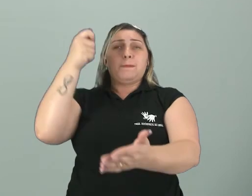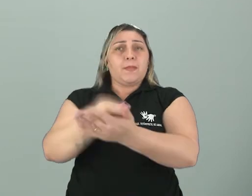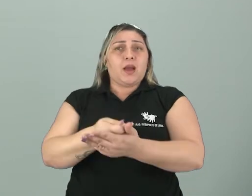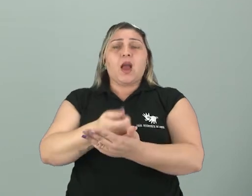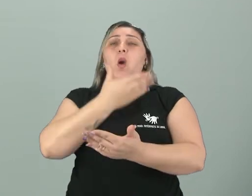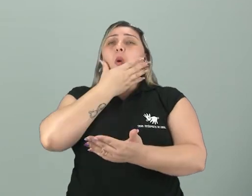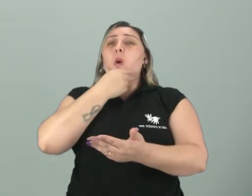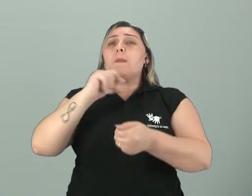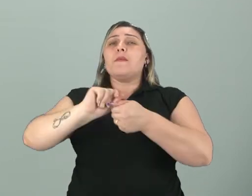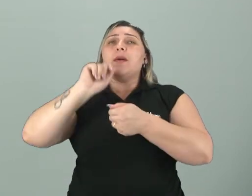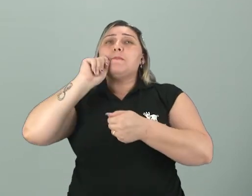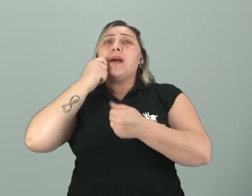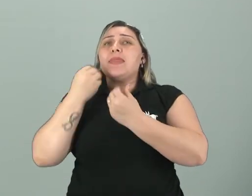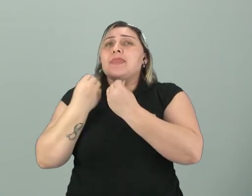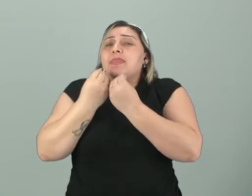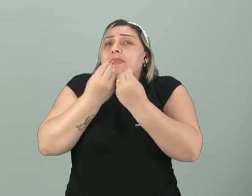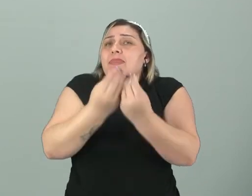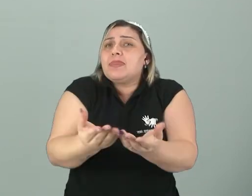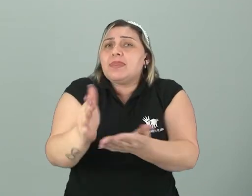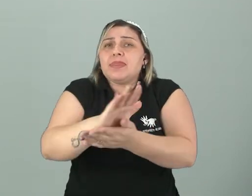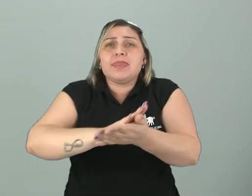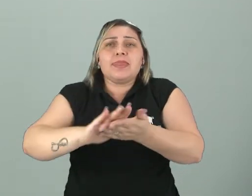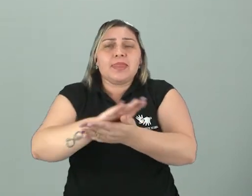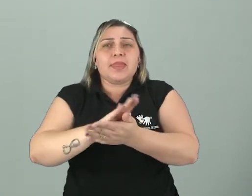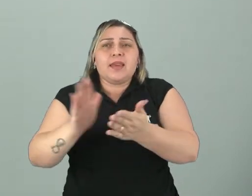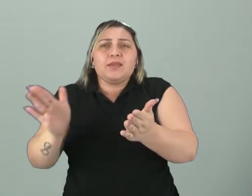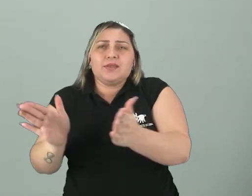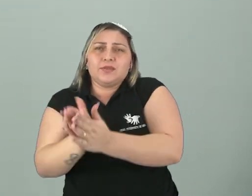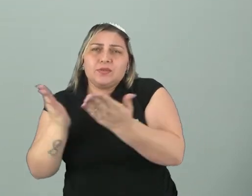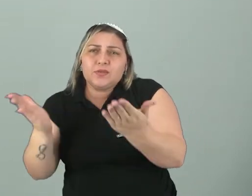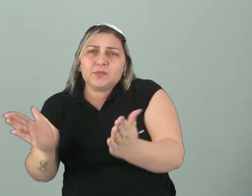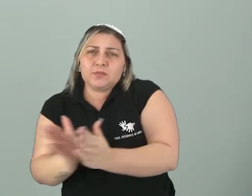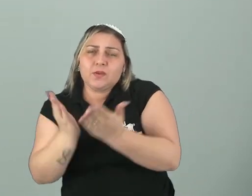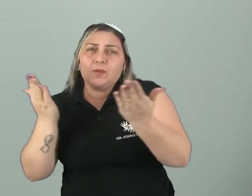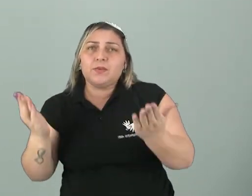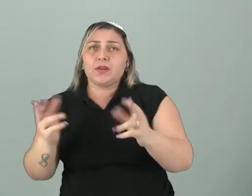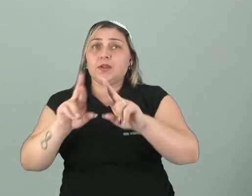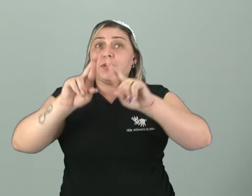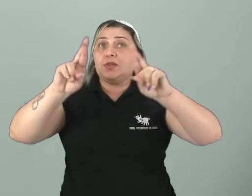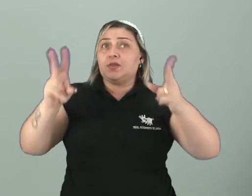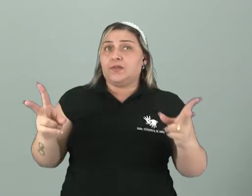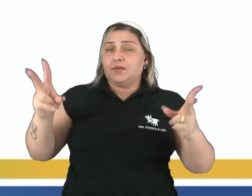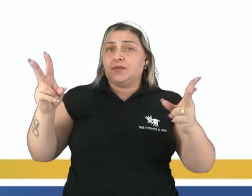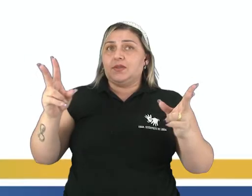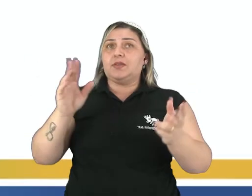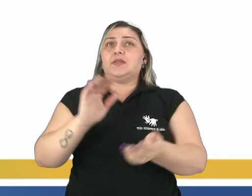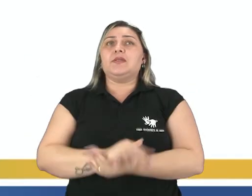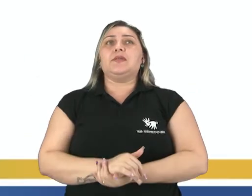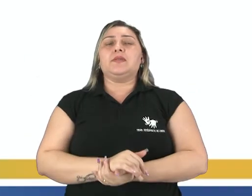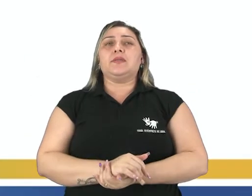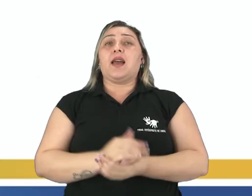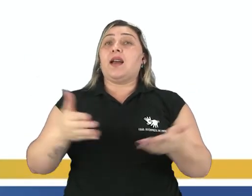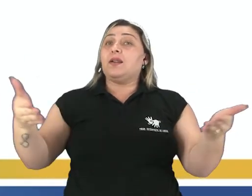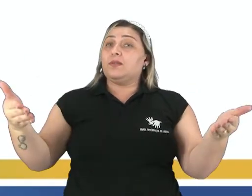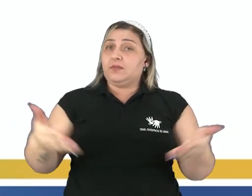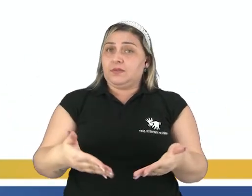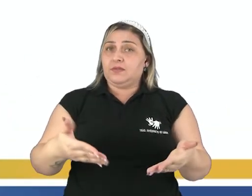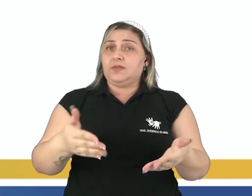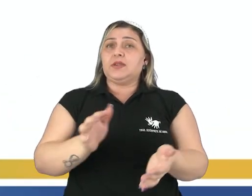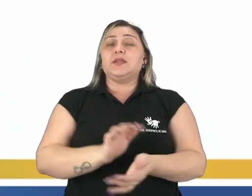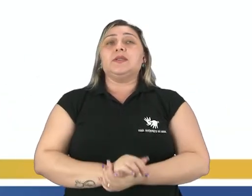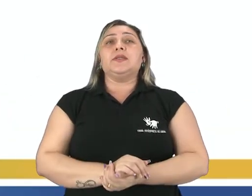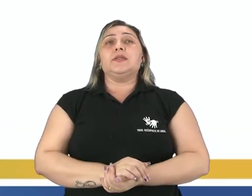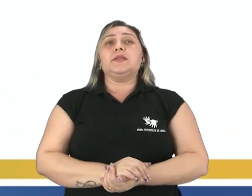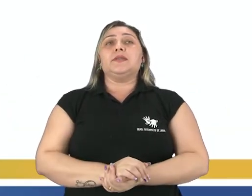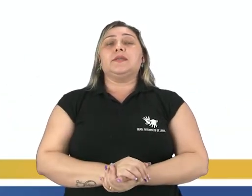do padeiro, nada dou aos pobres. Vejam, gente, que diferente do trecho anterior, agora